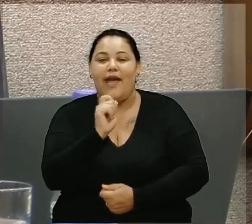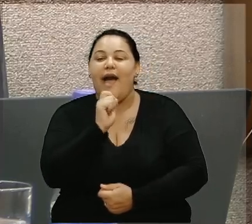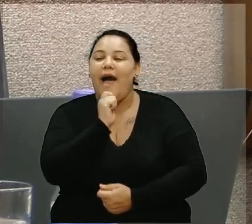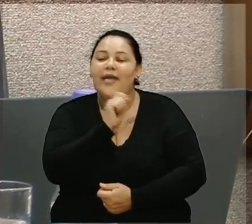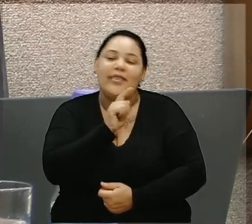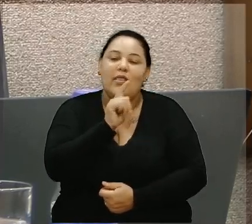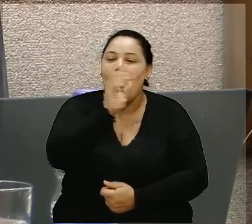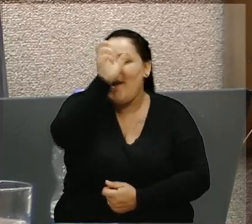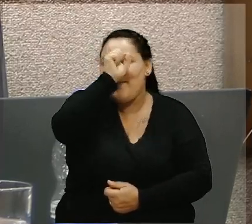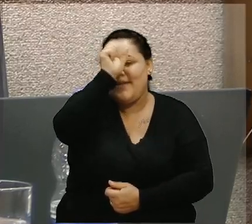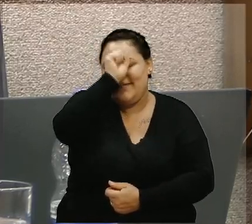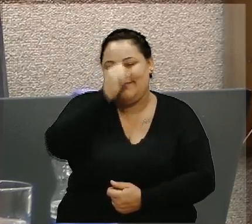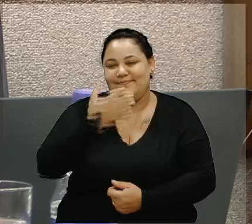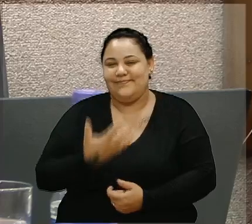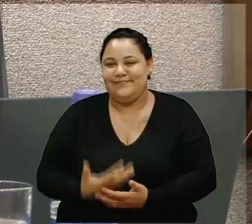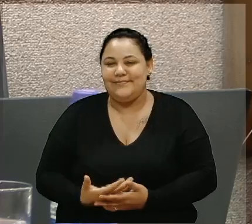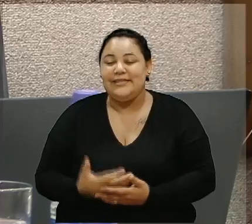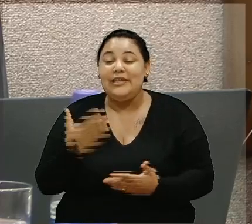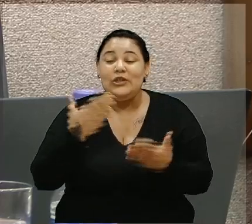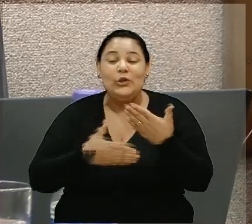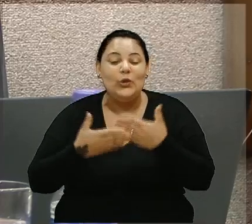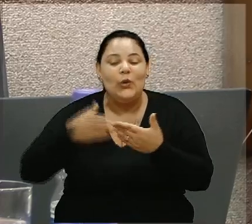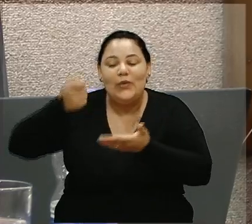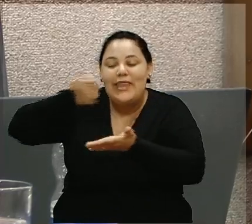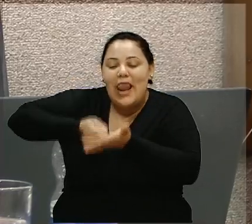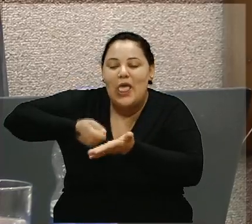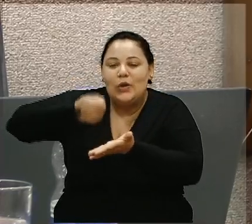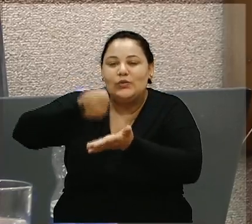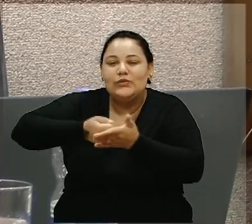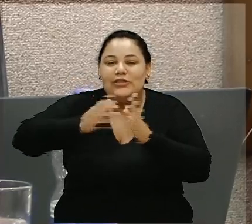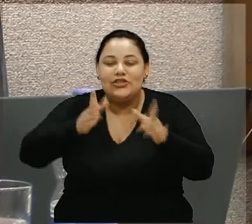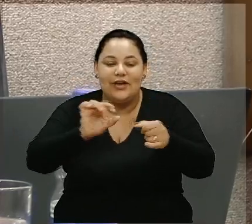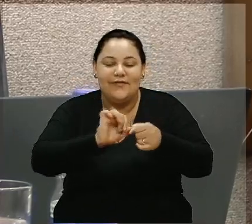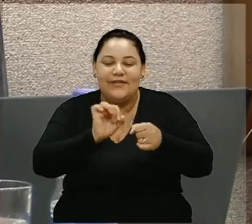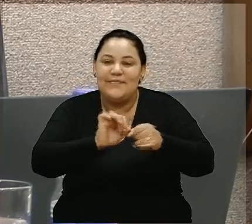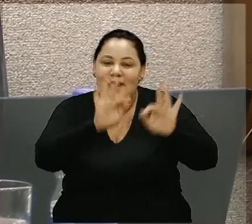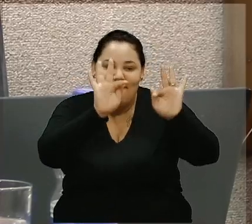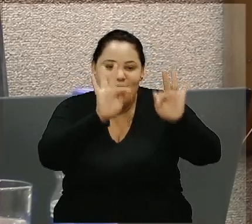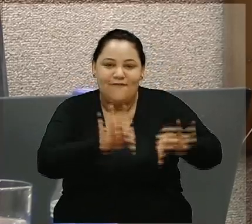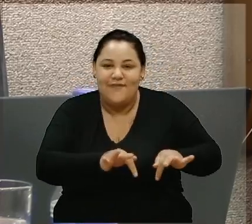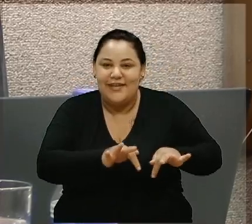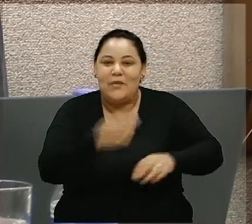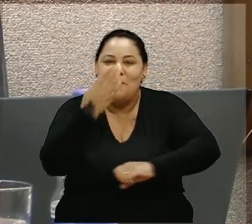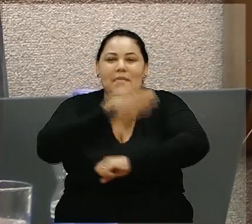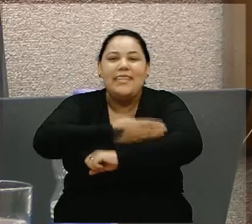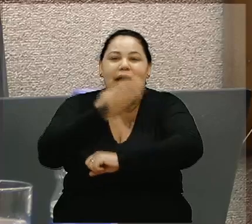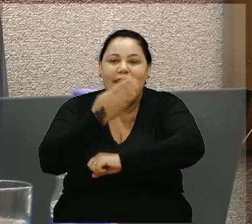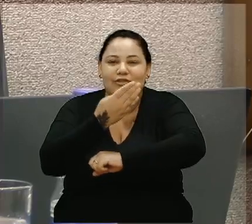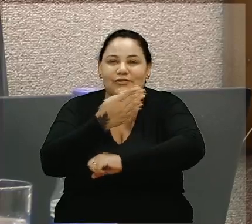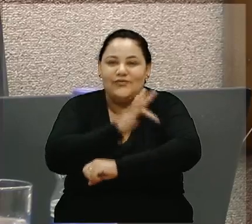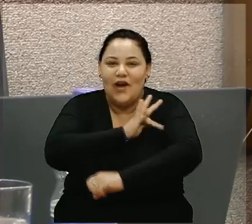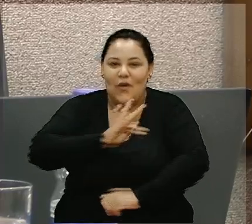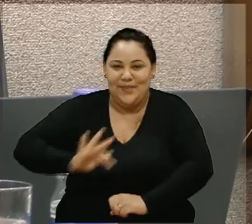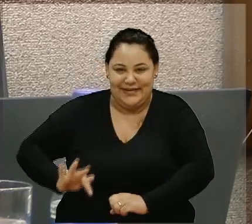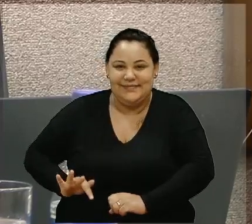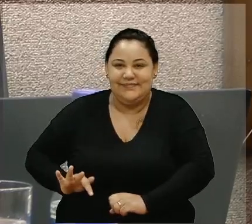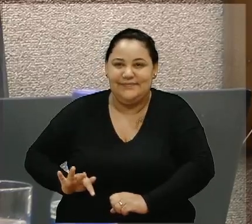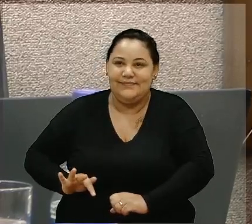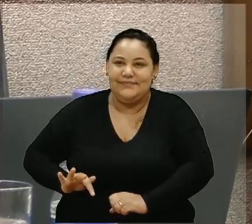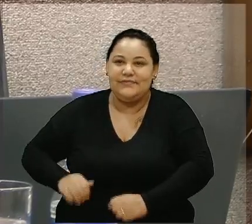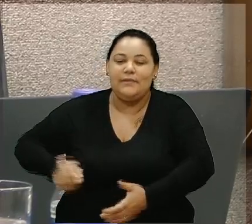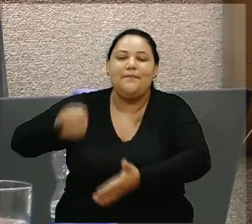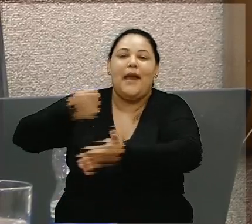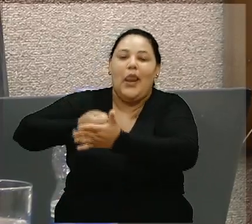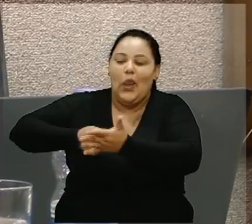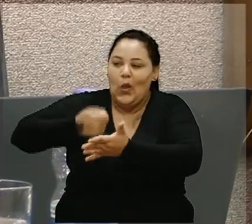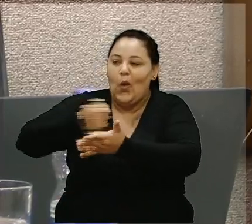né? Não aprendeu toda a nossa luta que a gente fez aqui para acabar com aquele pedágio maldito de Farroupilha, né? E que foi uma luta,